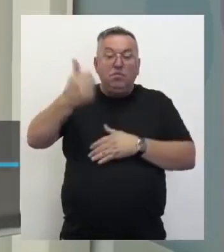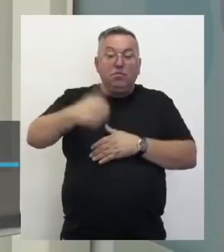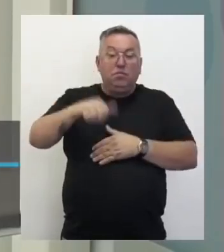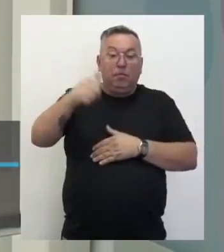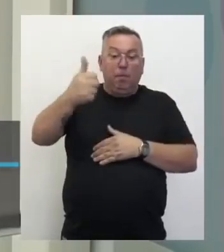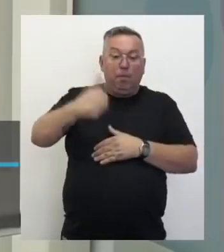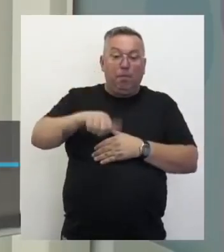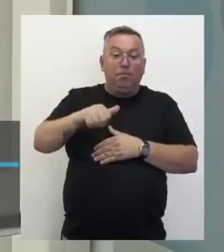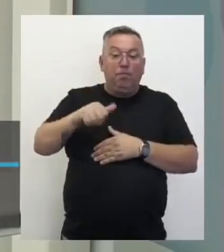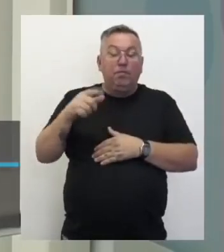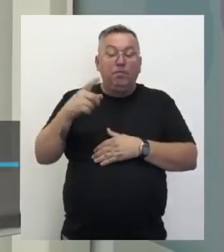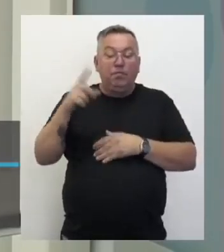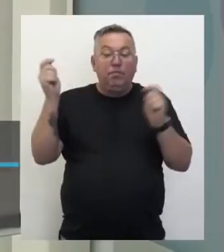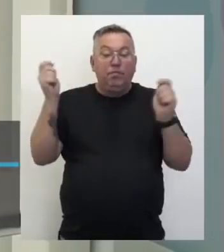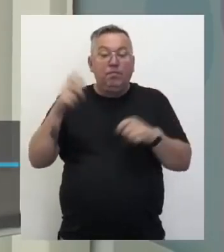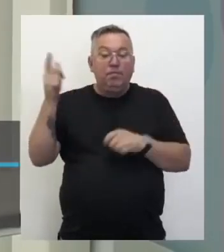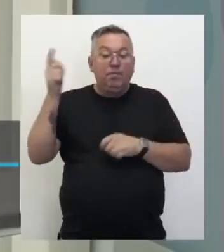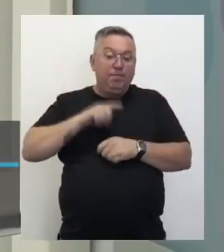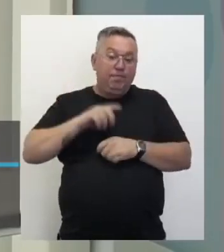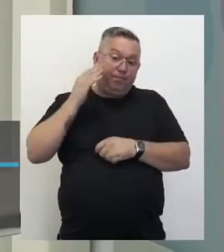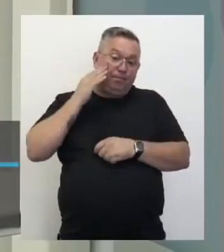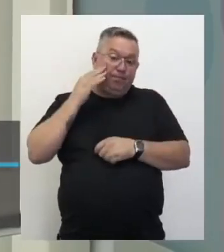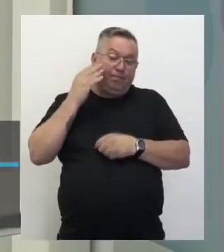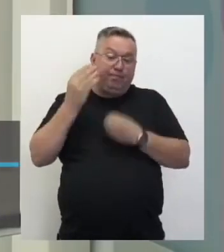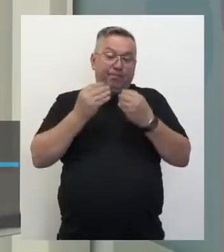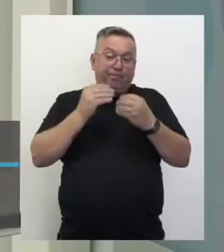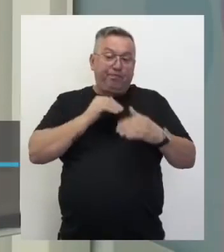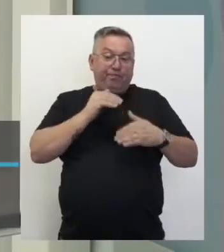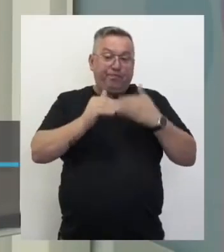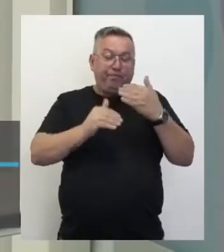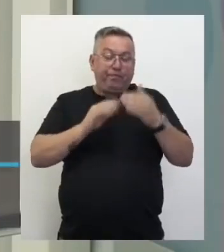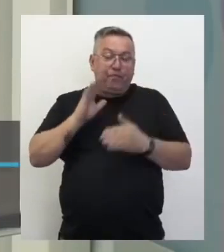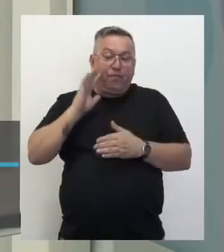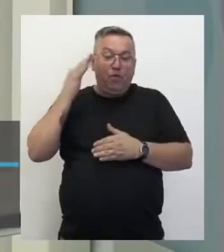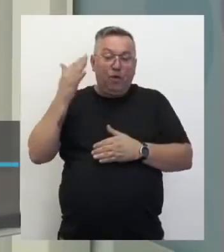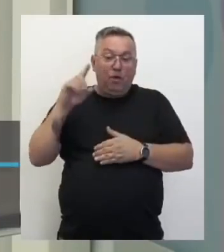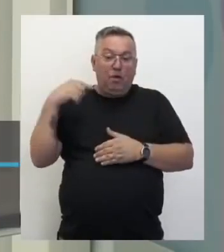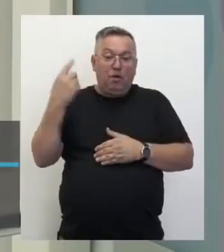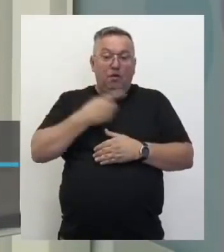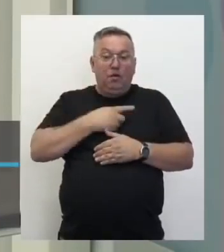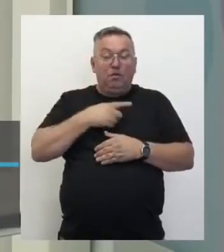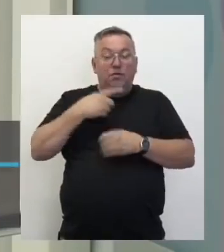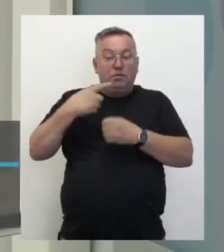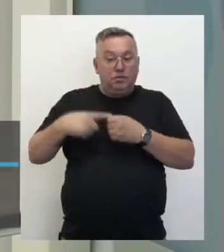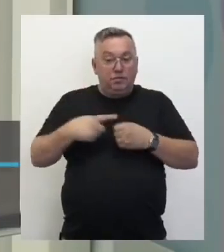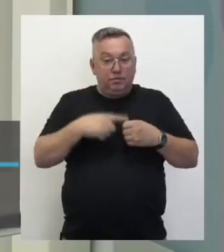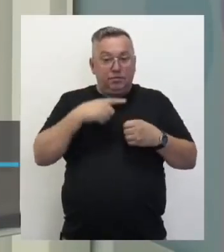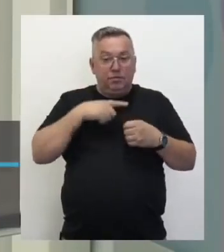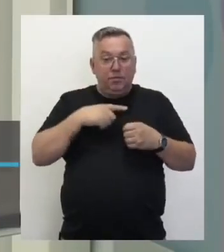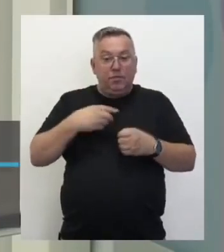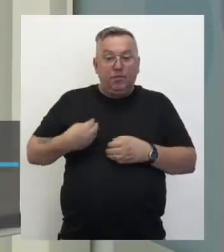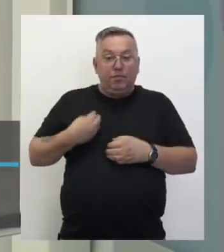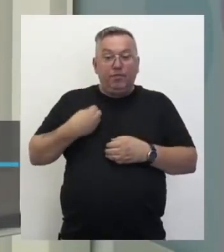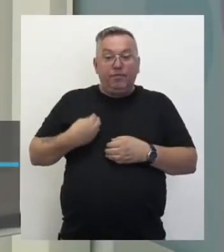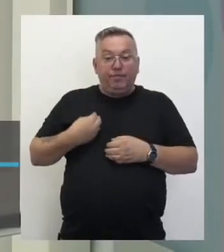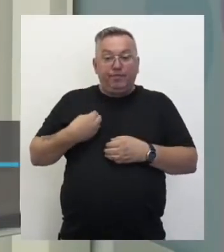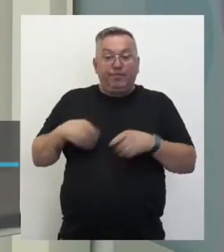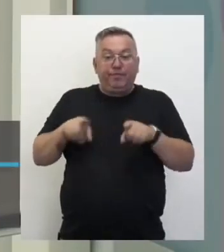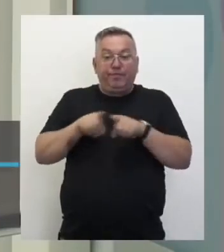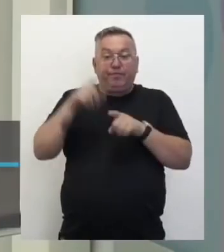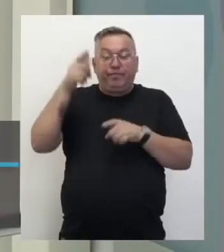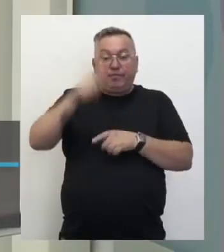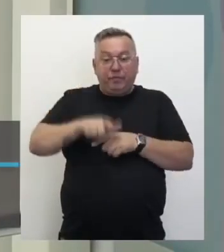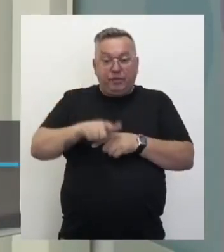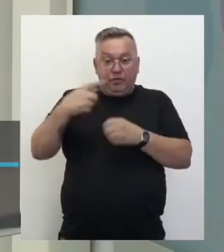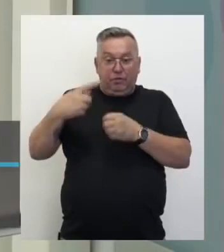para que a gente possa compreender como os processos que ocorrem na nossa cidade estão presentes também em